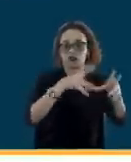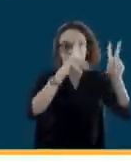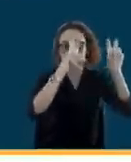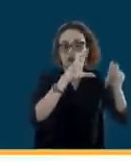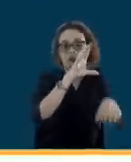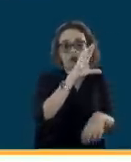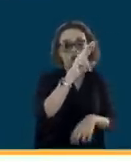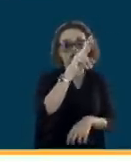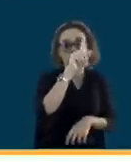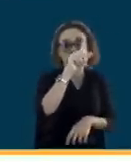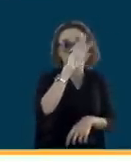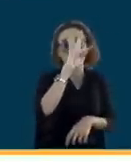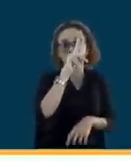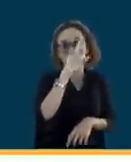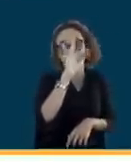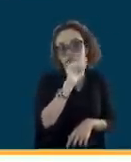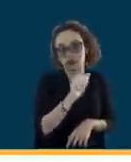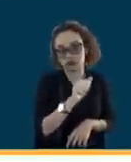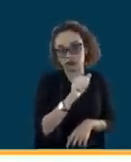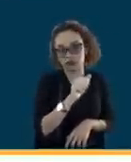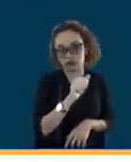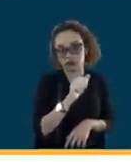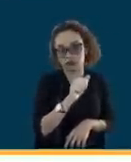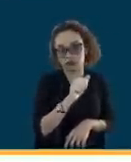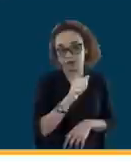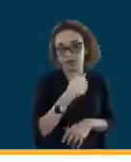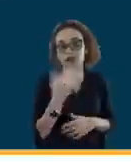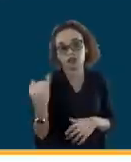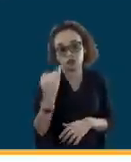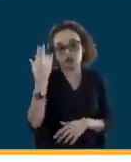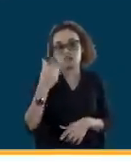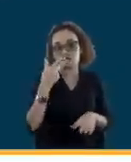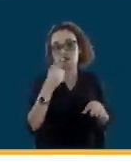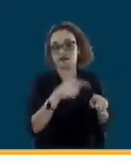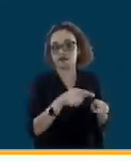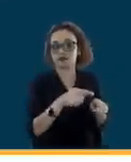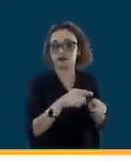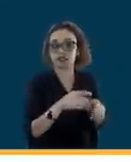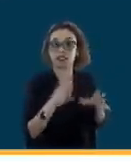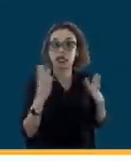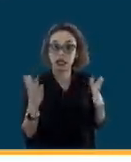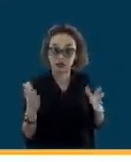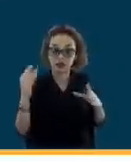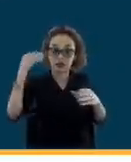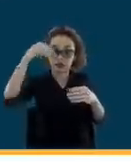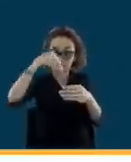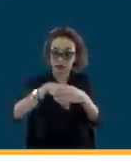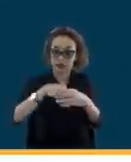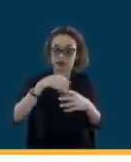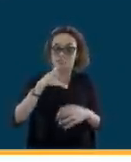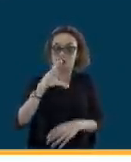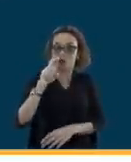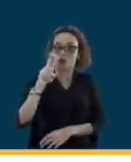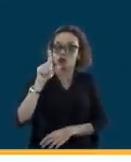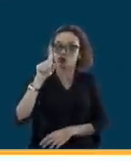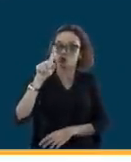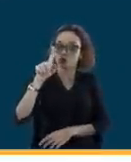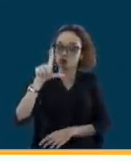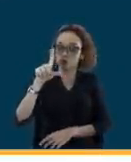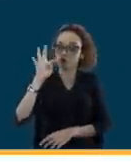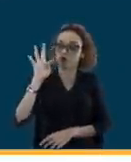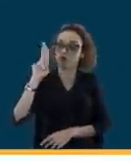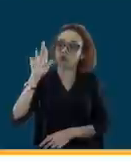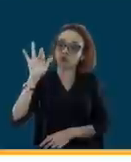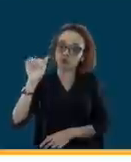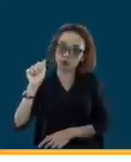é cultura. Importante dizer isso. Agora, dentro da cultura existe uma parte, um setor que lida com